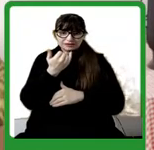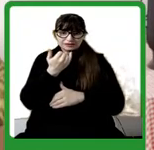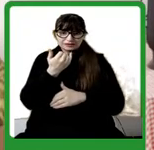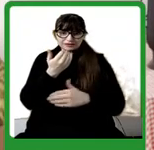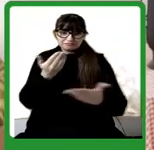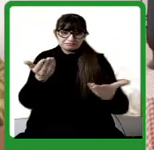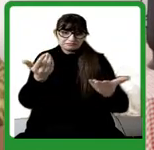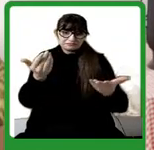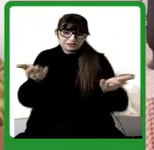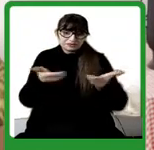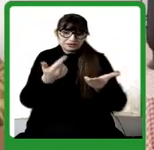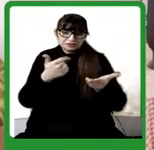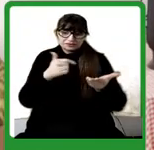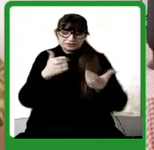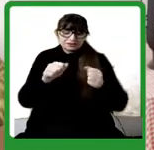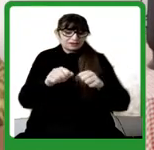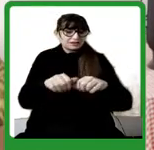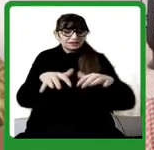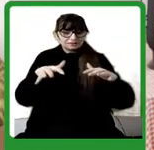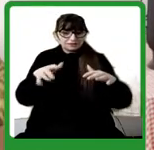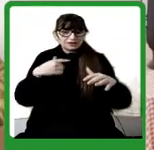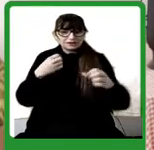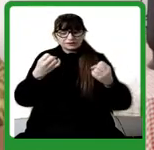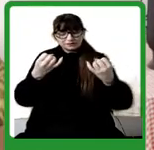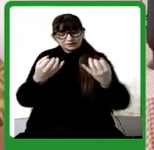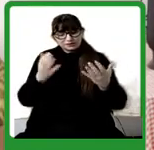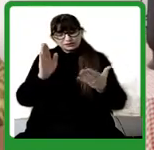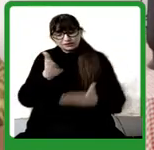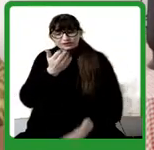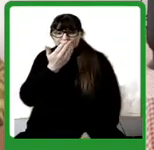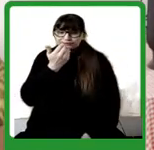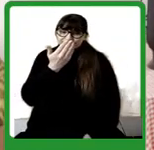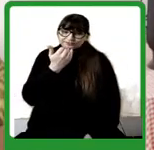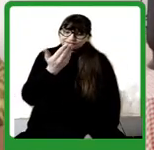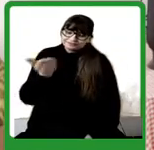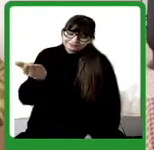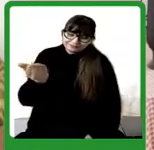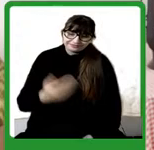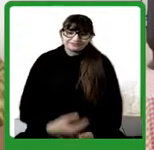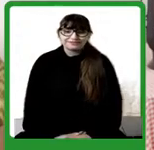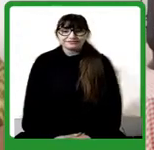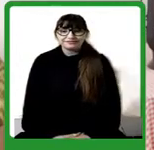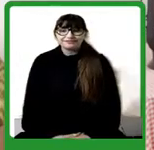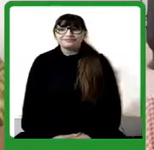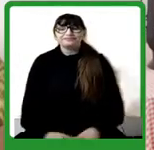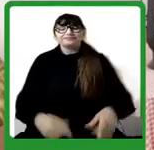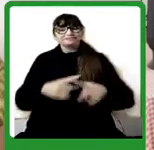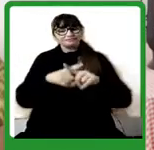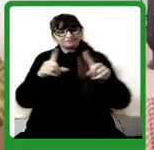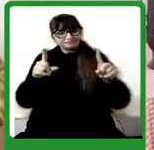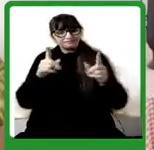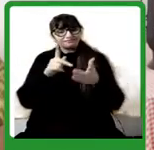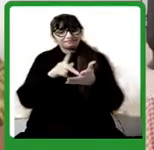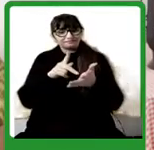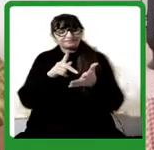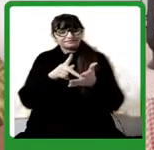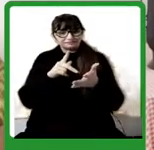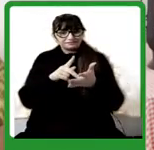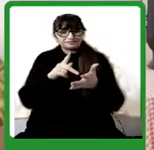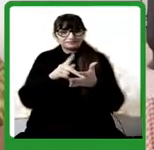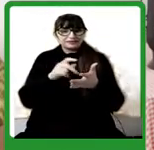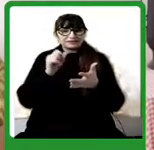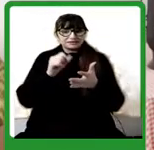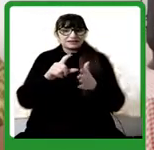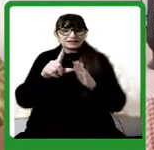assembleia, tu tá falando, né? Eu tô indo pra janta. Não, mas é verdade, tem, ó, época que dá revertério nos